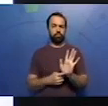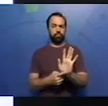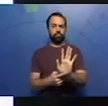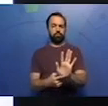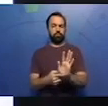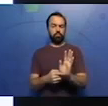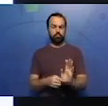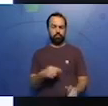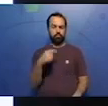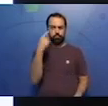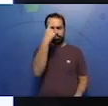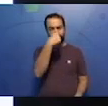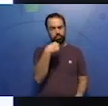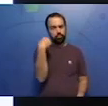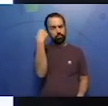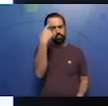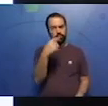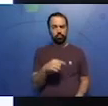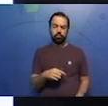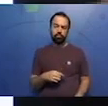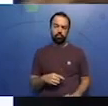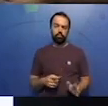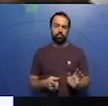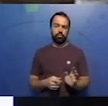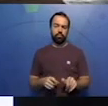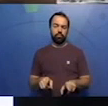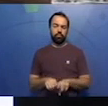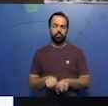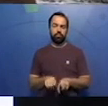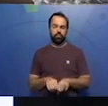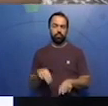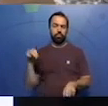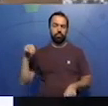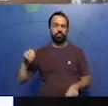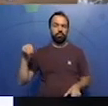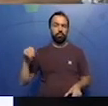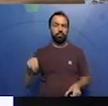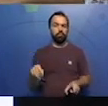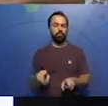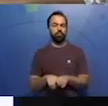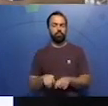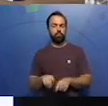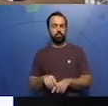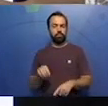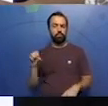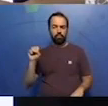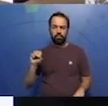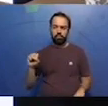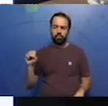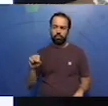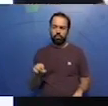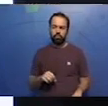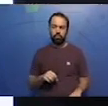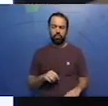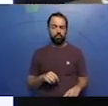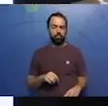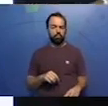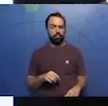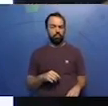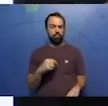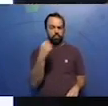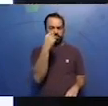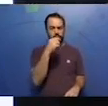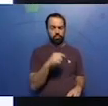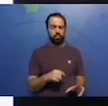minutos. Alguns também marcam segundos. Olha aqui, ó. Então, eu tenho horas, tenho 2 pontinhos que separam